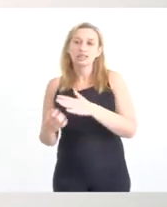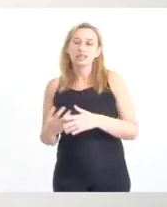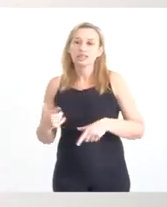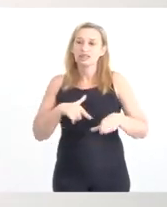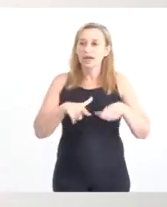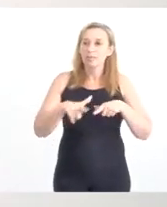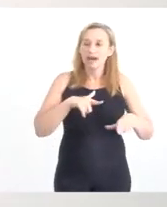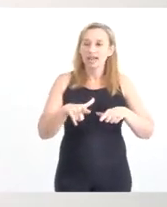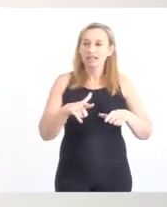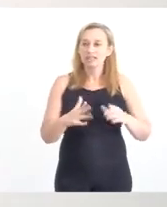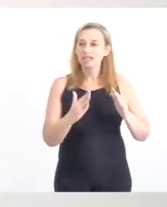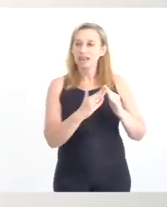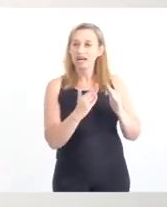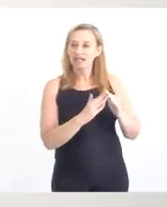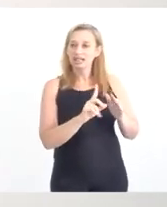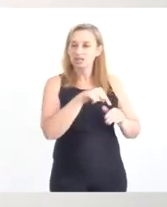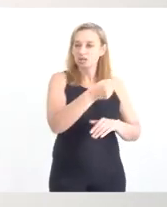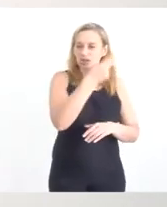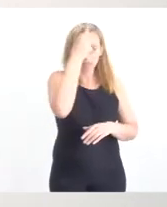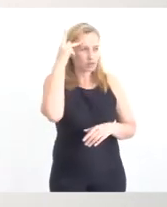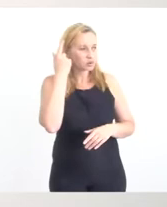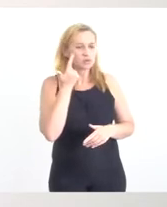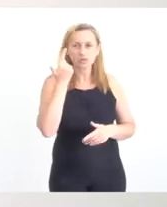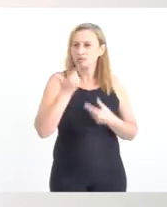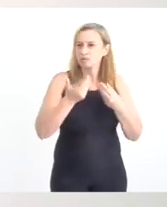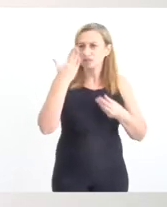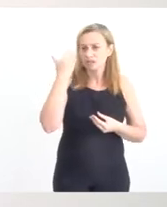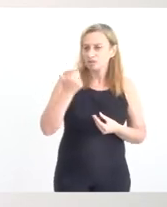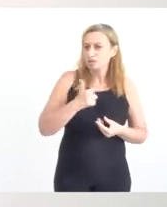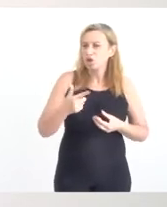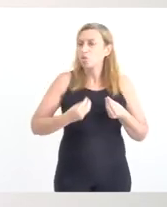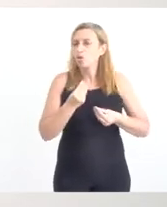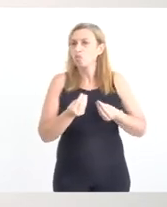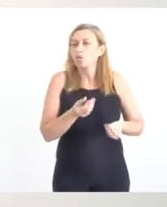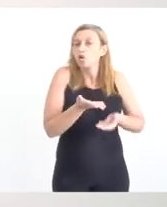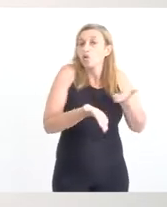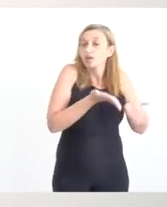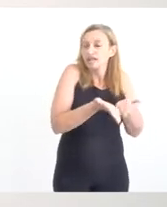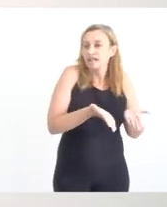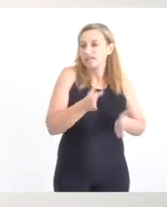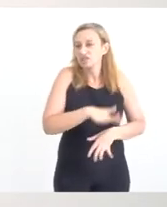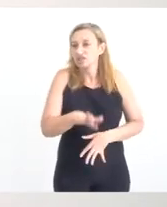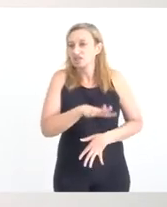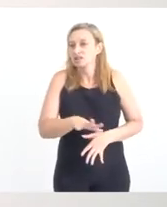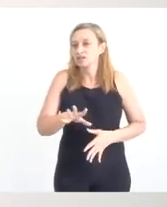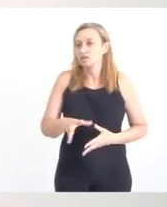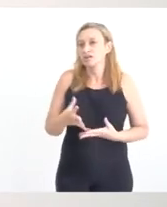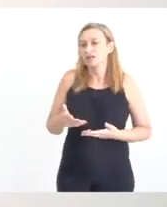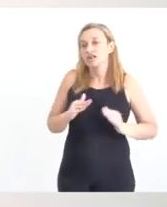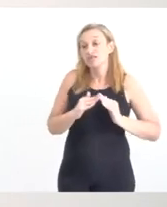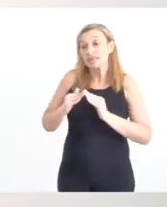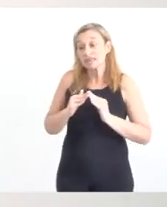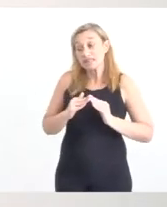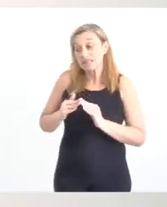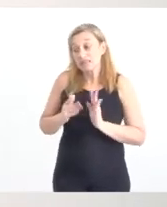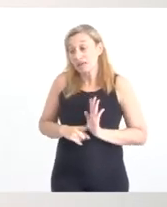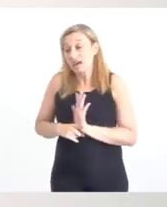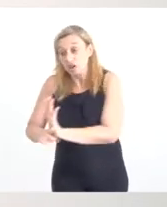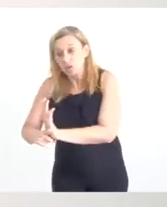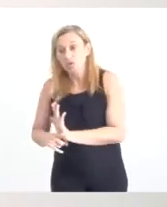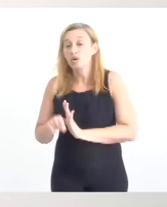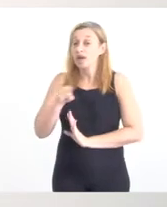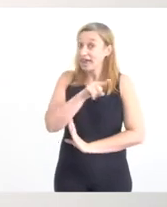domésticas e muitas vezes não tem condições de cuidar dessas crianças são as vizinhas que acolhem são